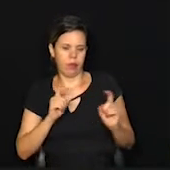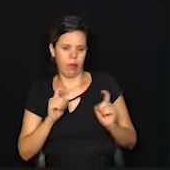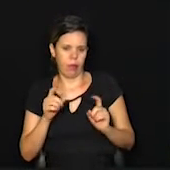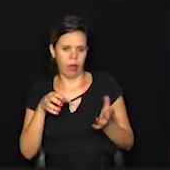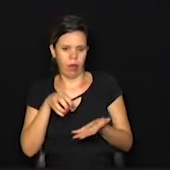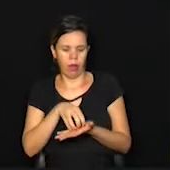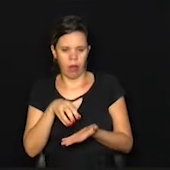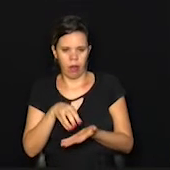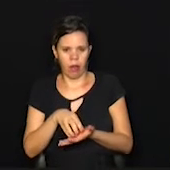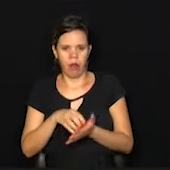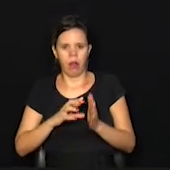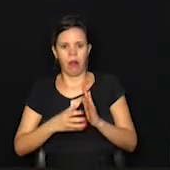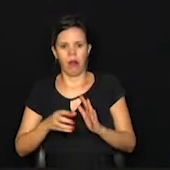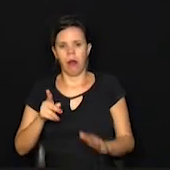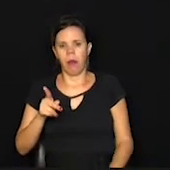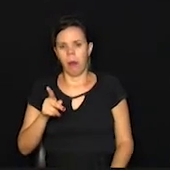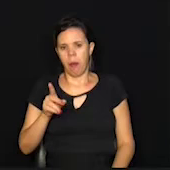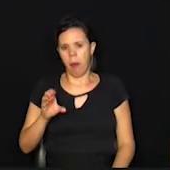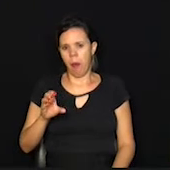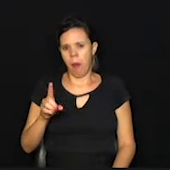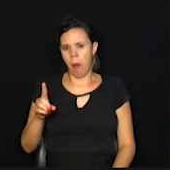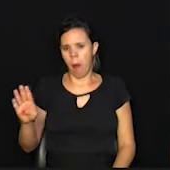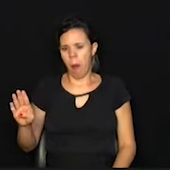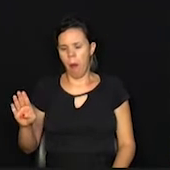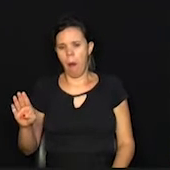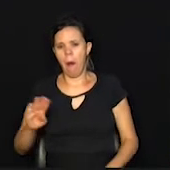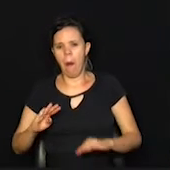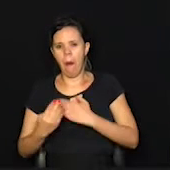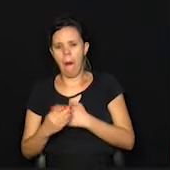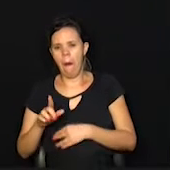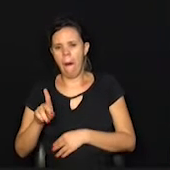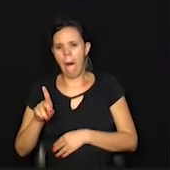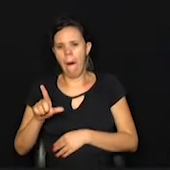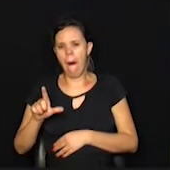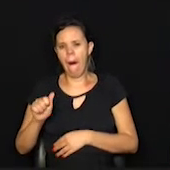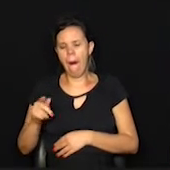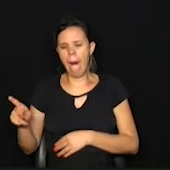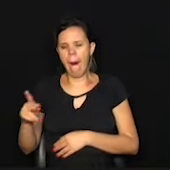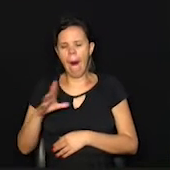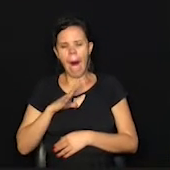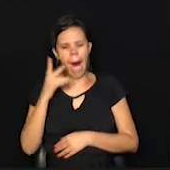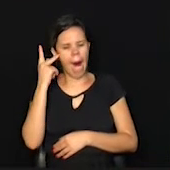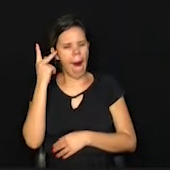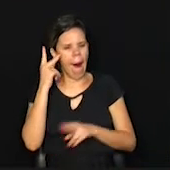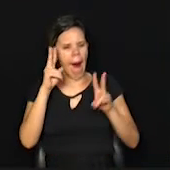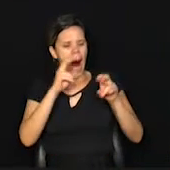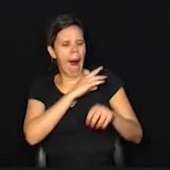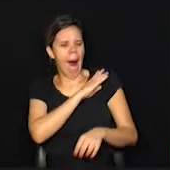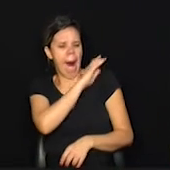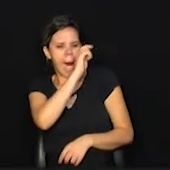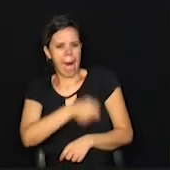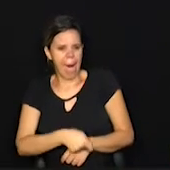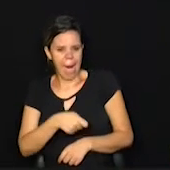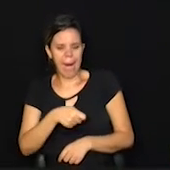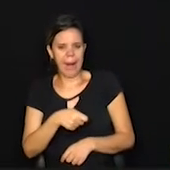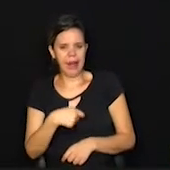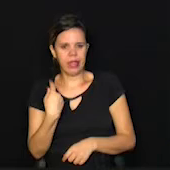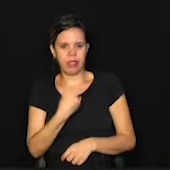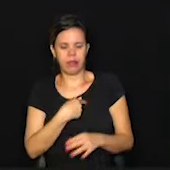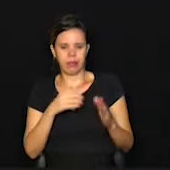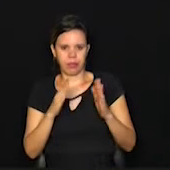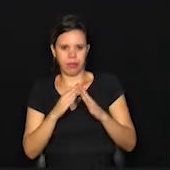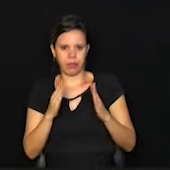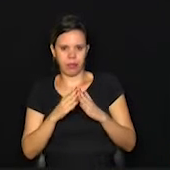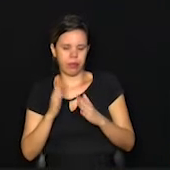do comitê central Do PCB no bairro da Lapa em São Paulo e esse tema da ditadura passou a ser um tema muito forte para mim a gente ficou em Belém do